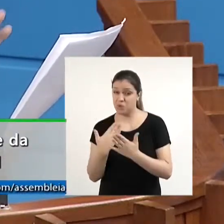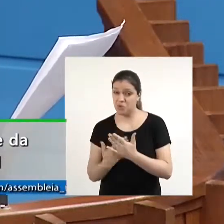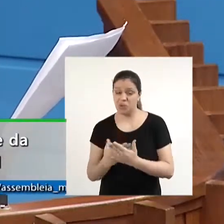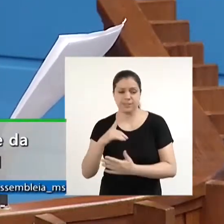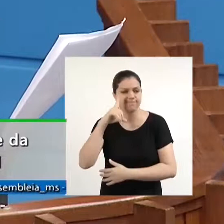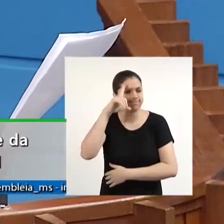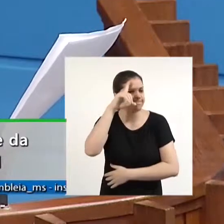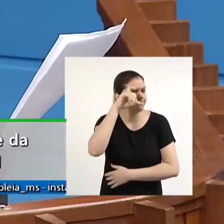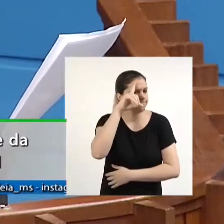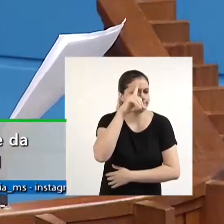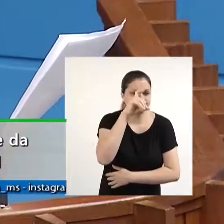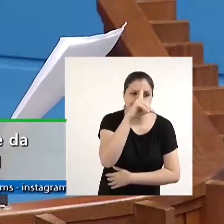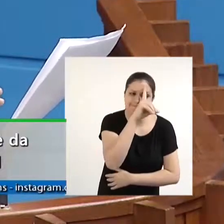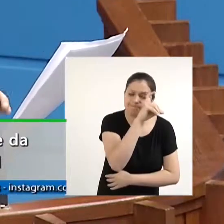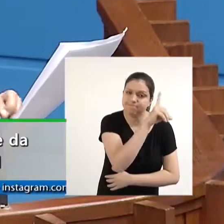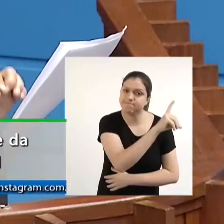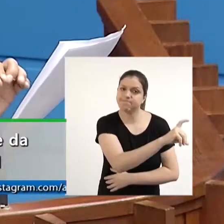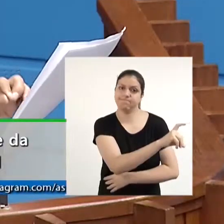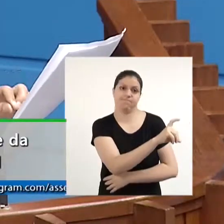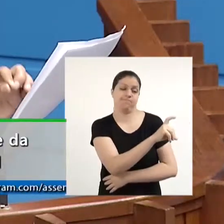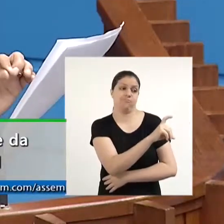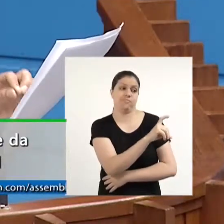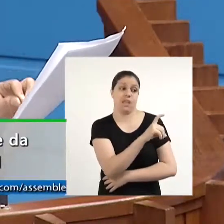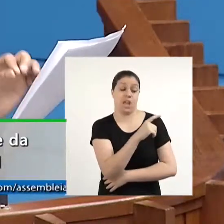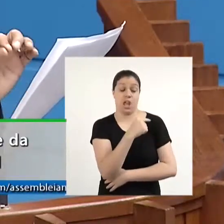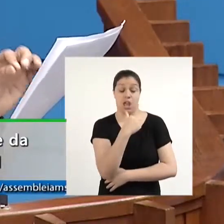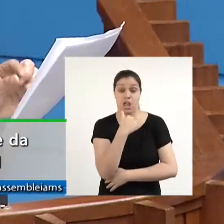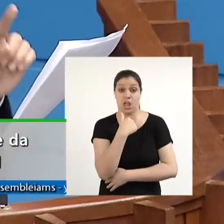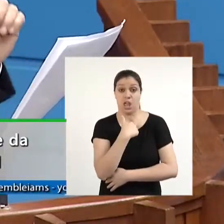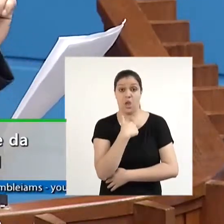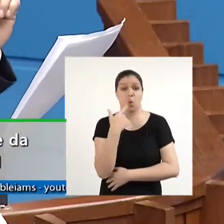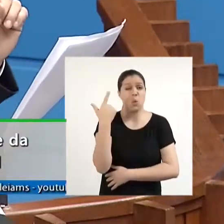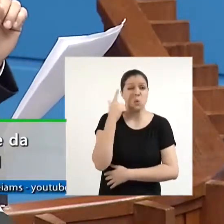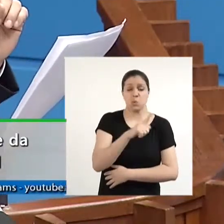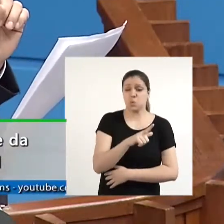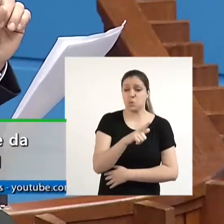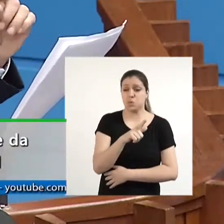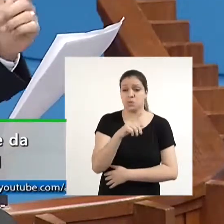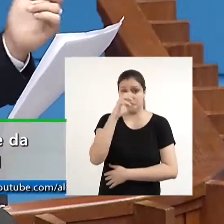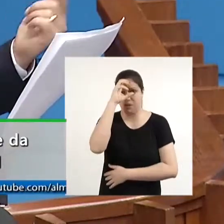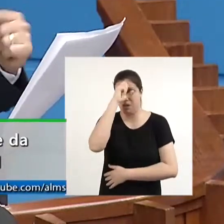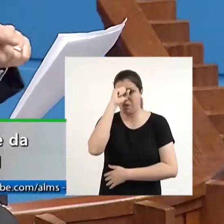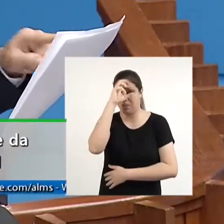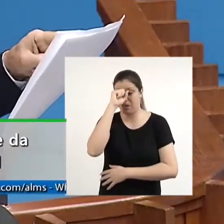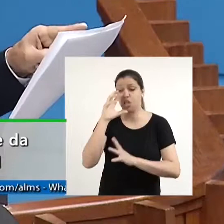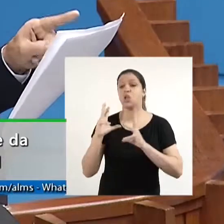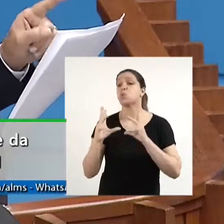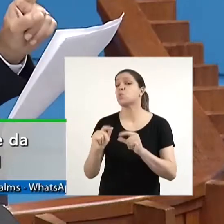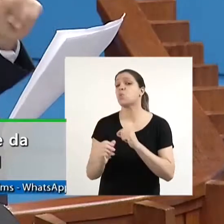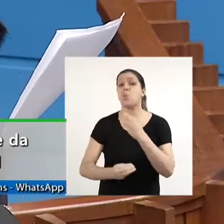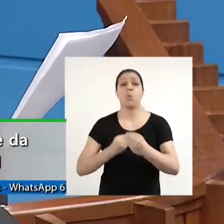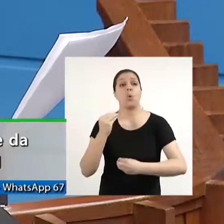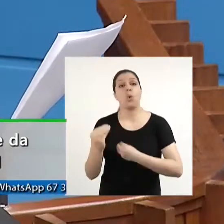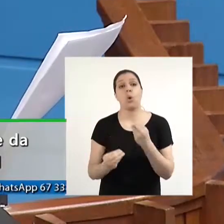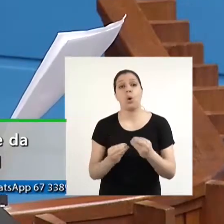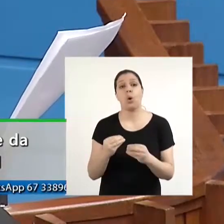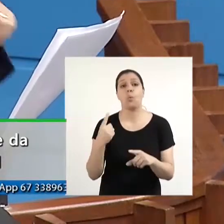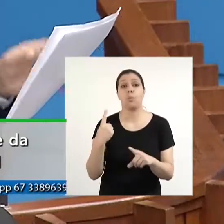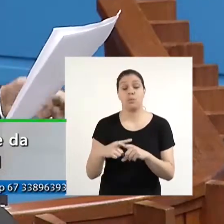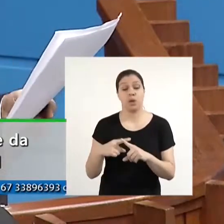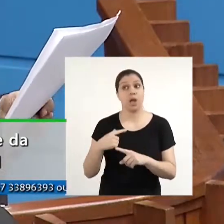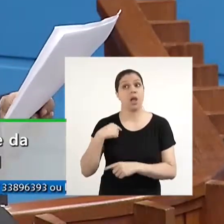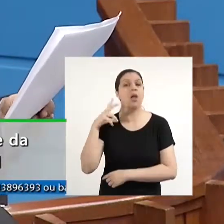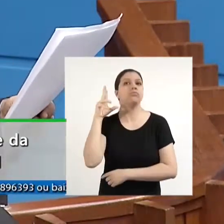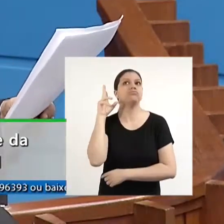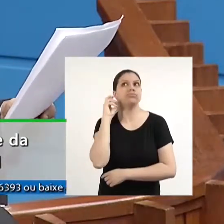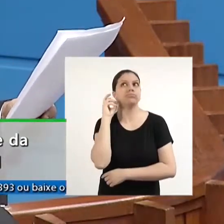muito difíceis. Eu só consegui aprender quase tudo através do meu canal auditivo.